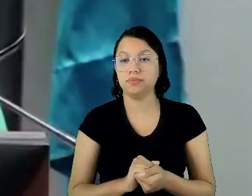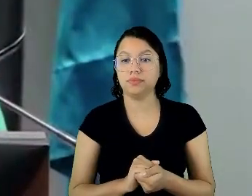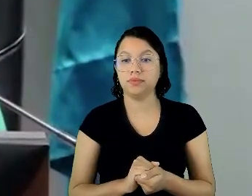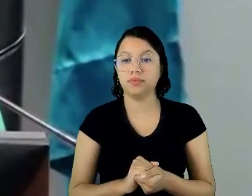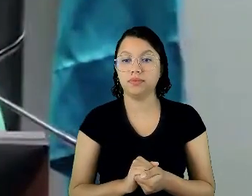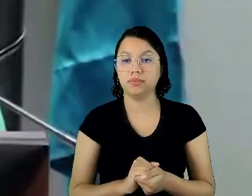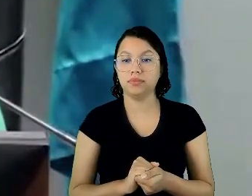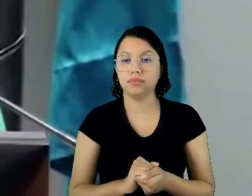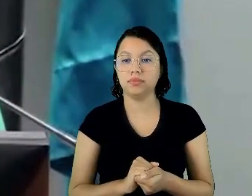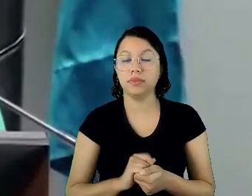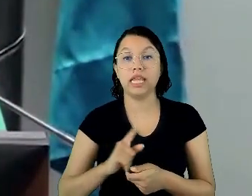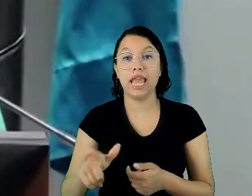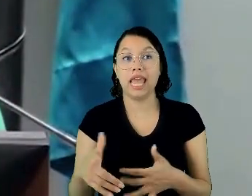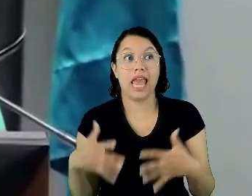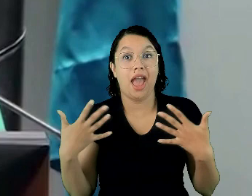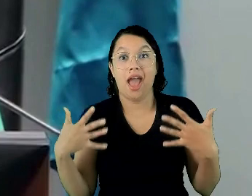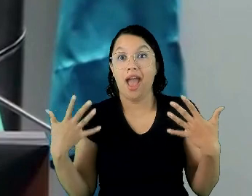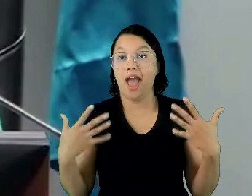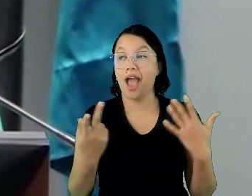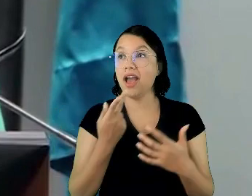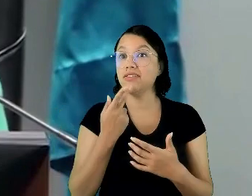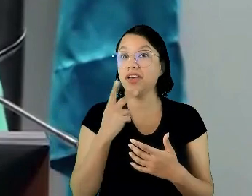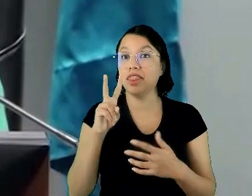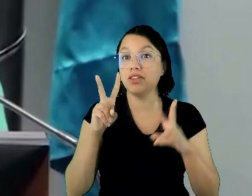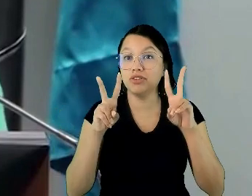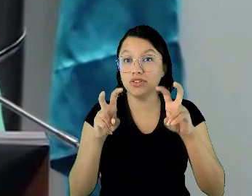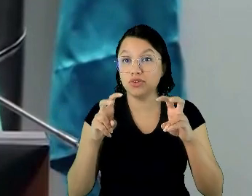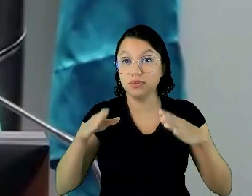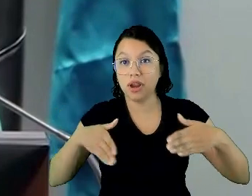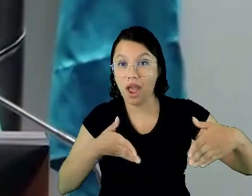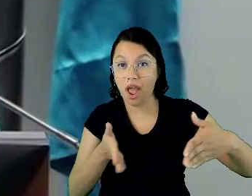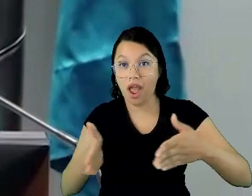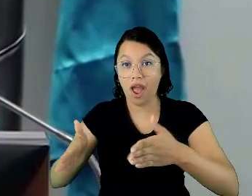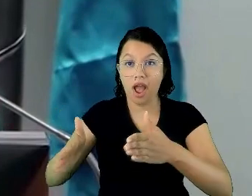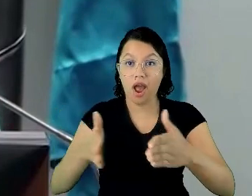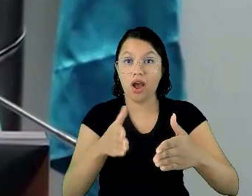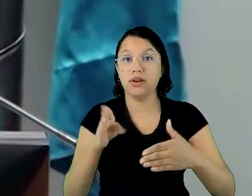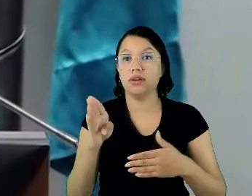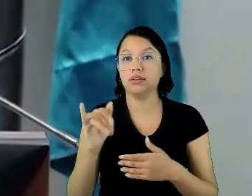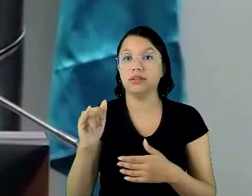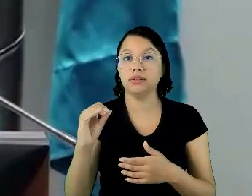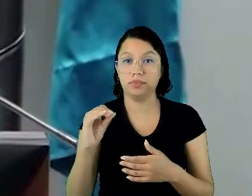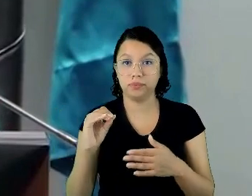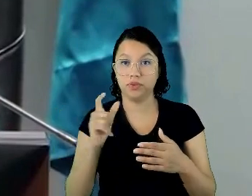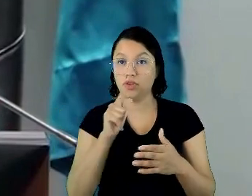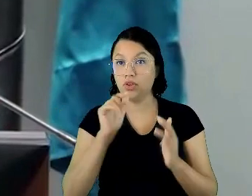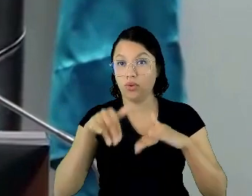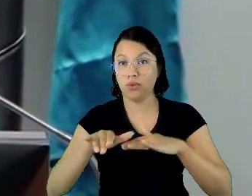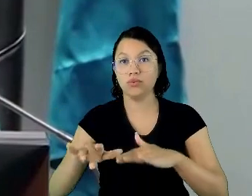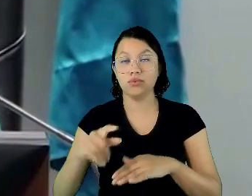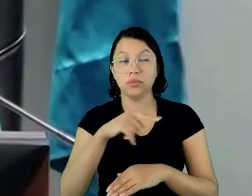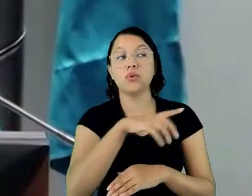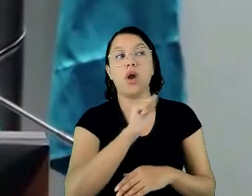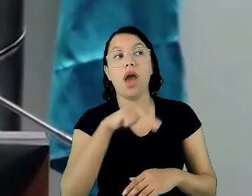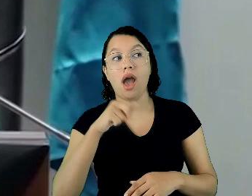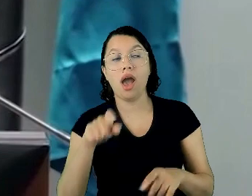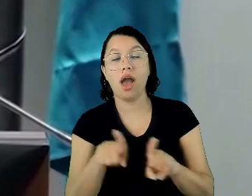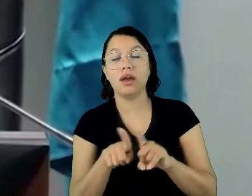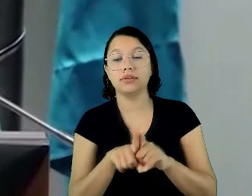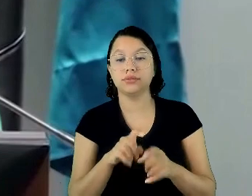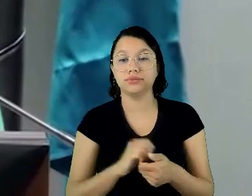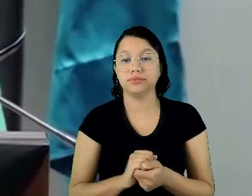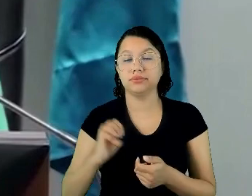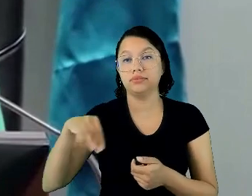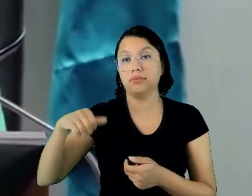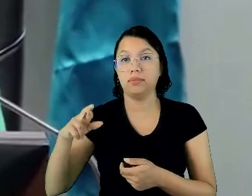falando sobre a rota bioceânica. Estava a doutora Ana também, a doutora Marisa Curso, e ele